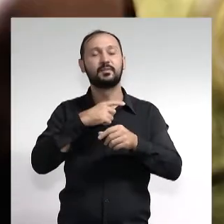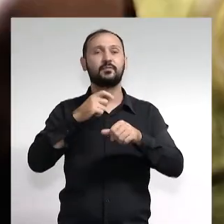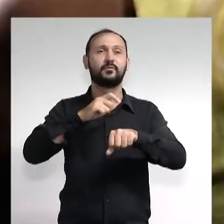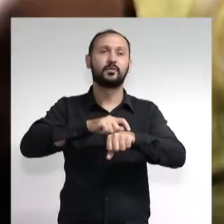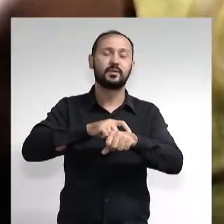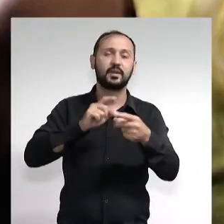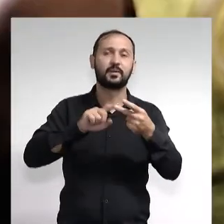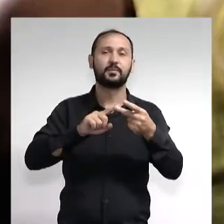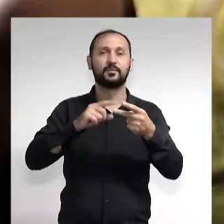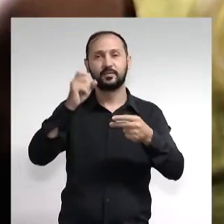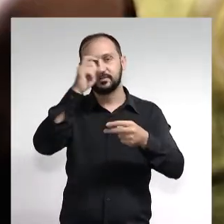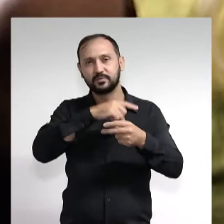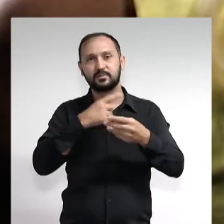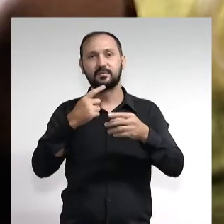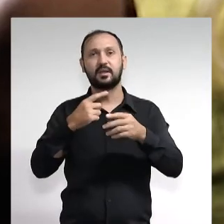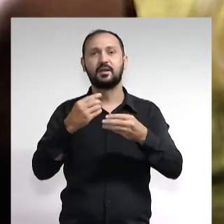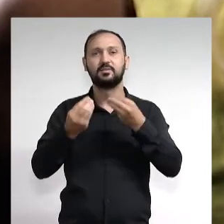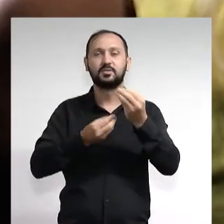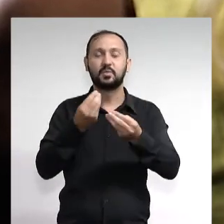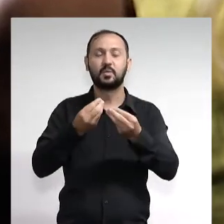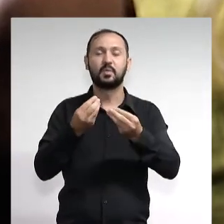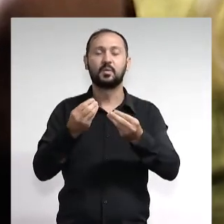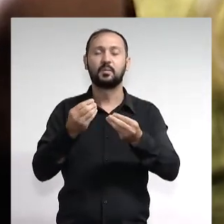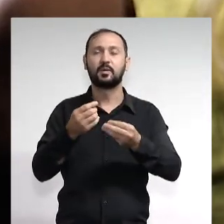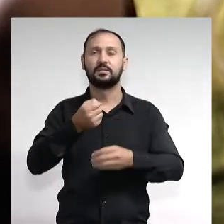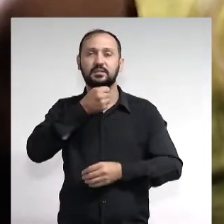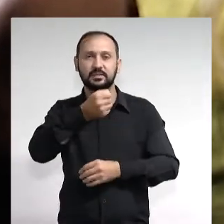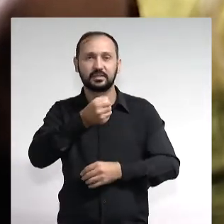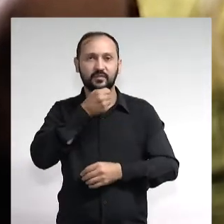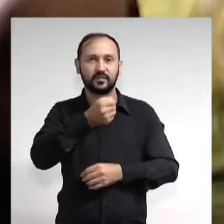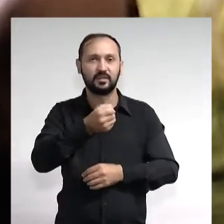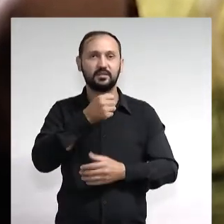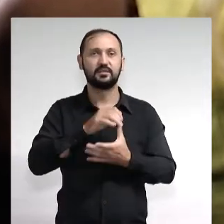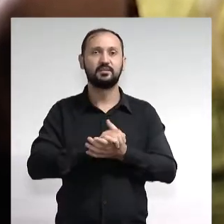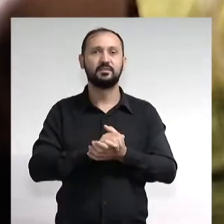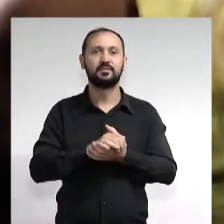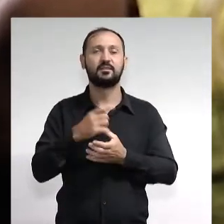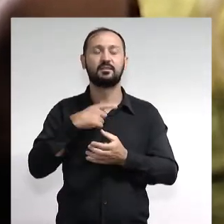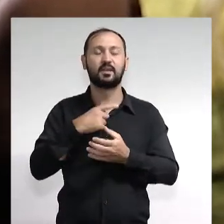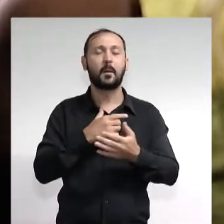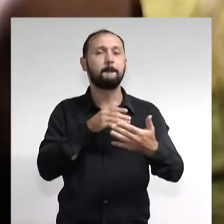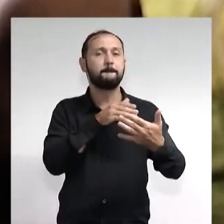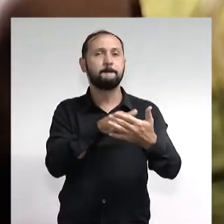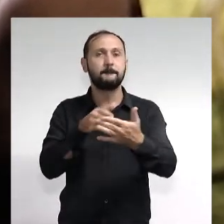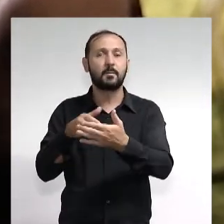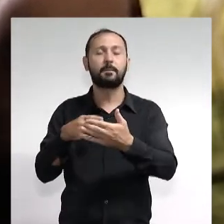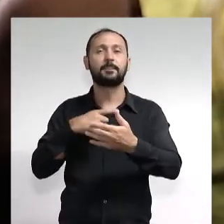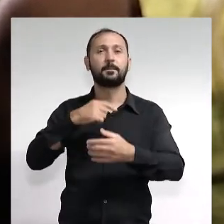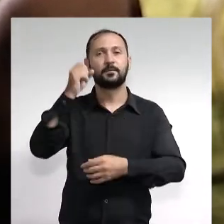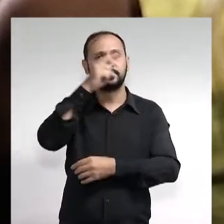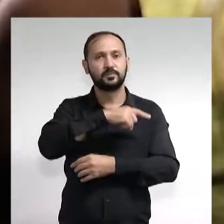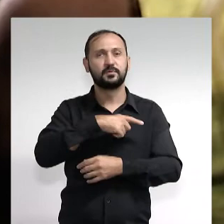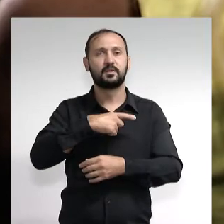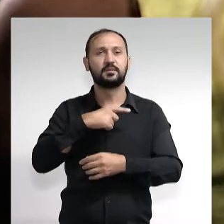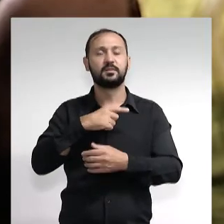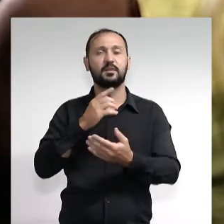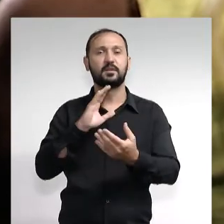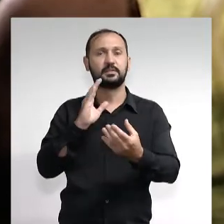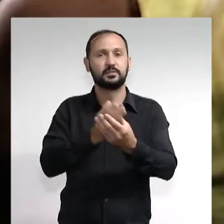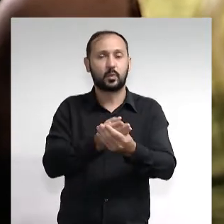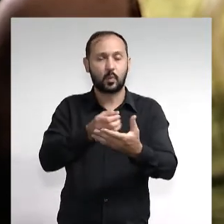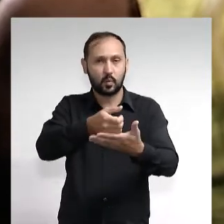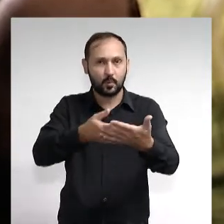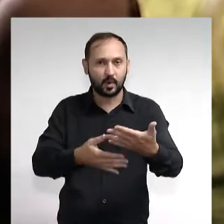dificuldades no desenvolver do seu trabalho, né? Seja o tempo, seja a dificuldade até imposta pelas fontes, no caso das entrevistas, às vezes